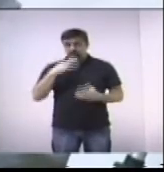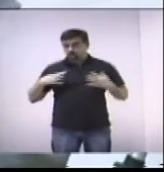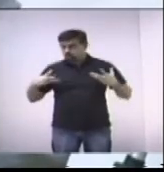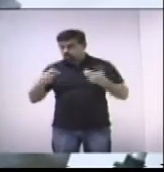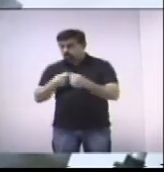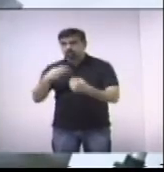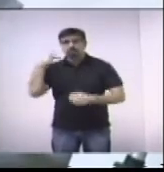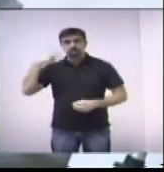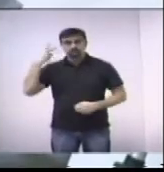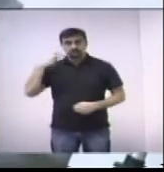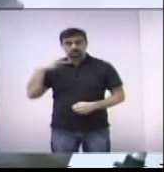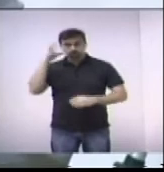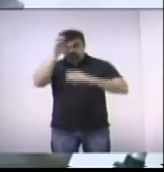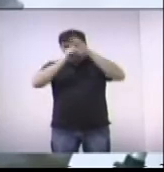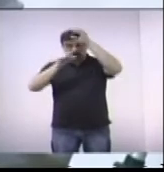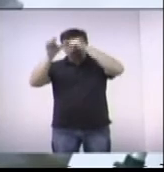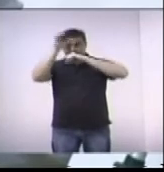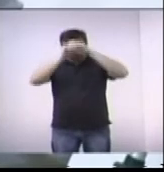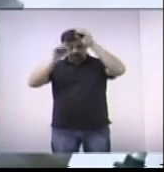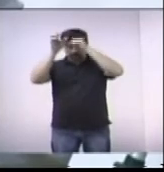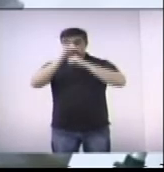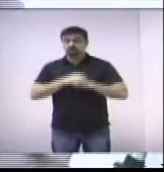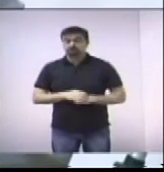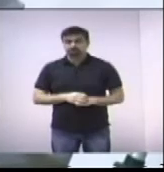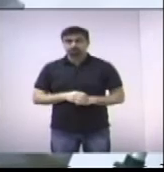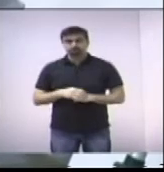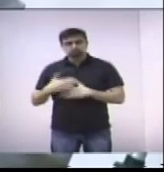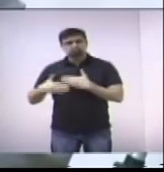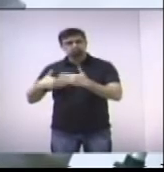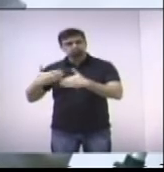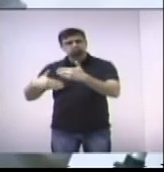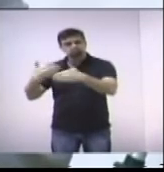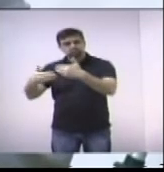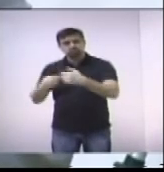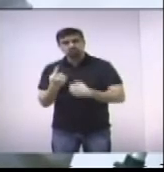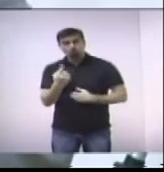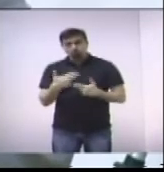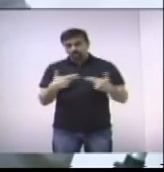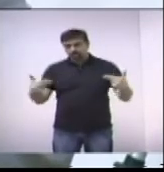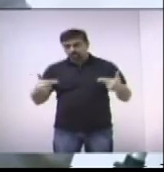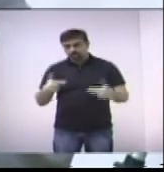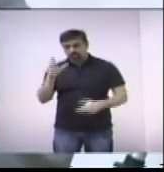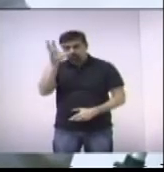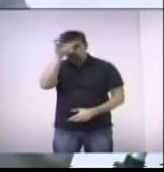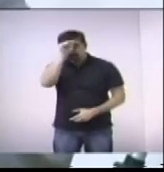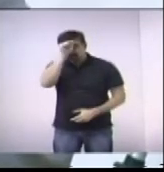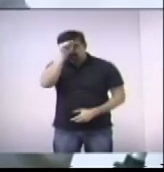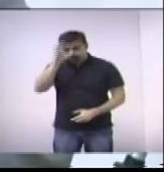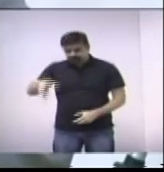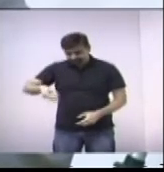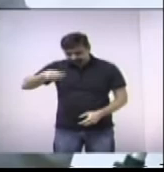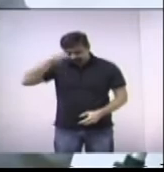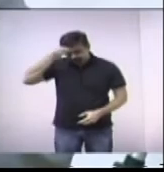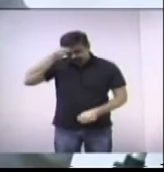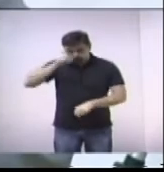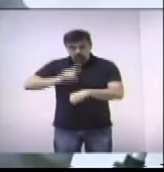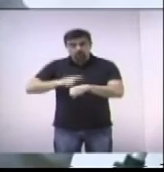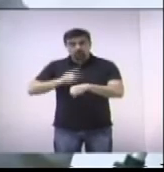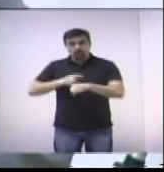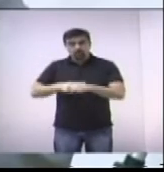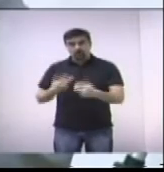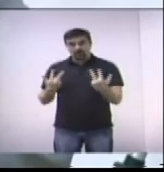os colegas. Uma das coisas que eu aprendi é que, num momento como